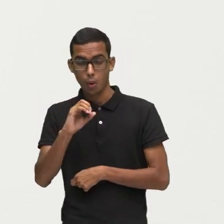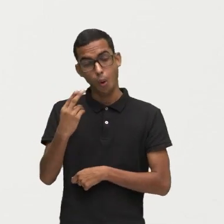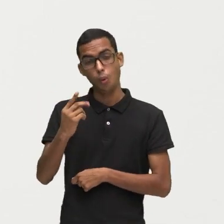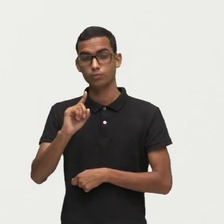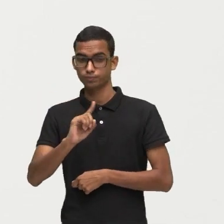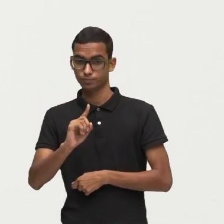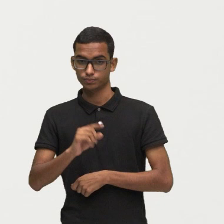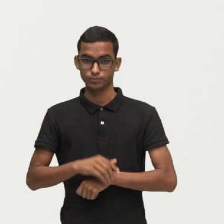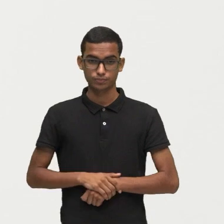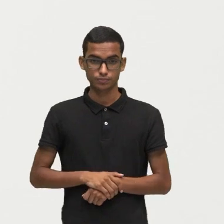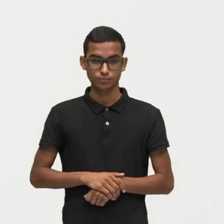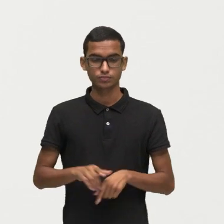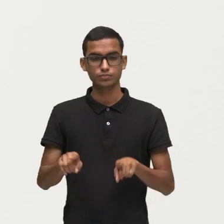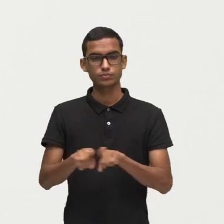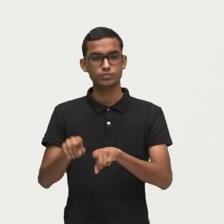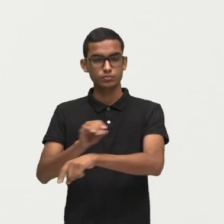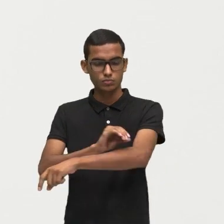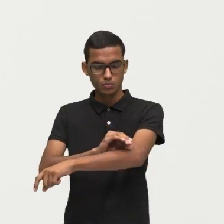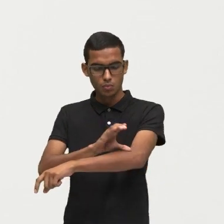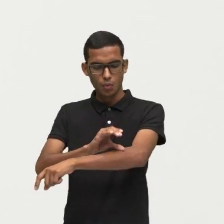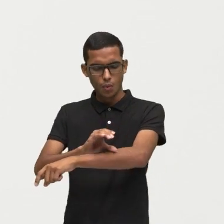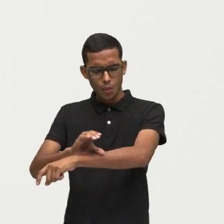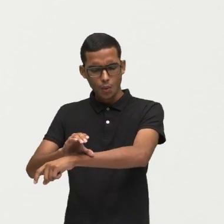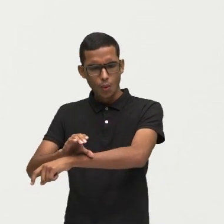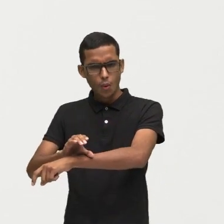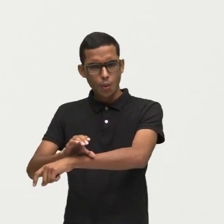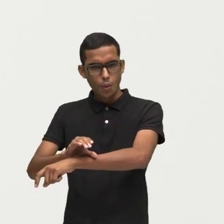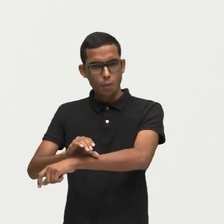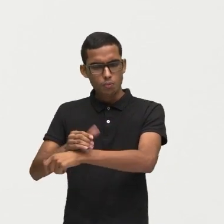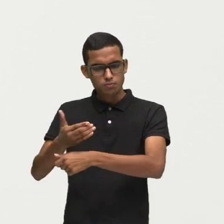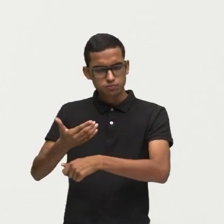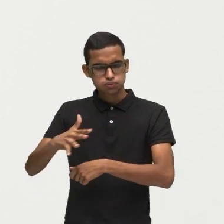espasmos musculares moderados são